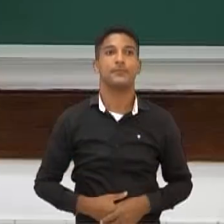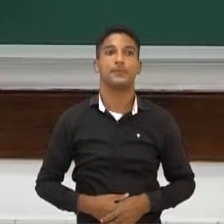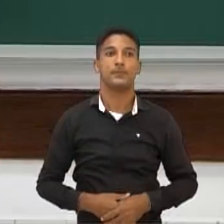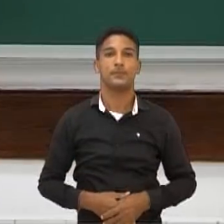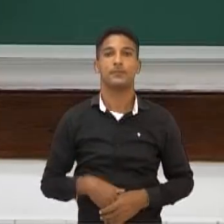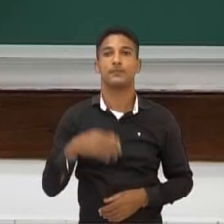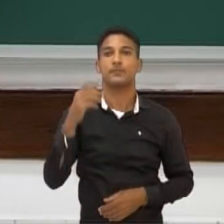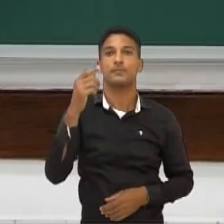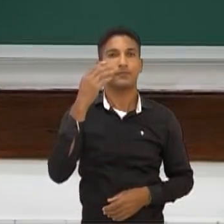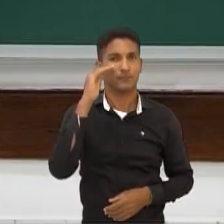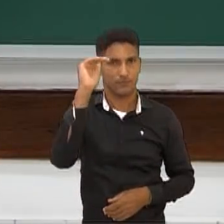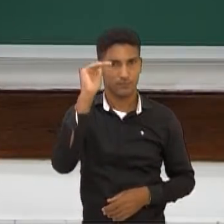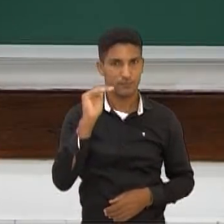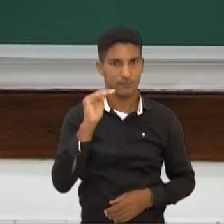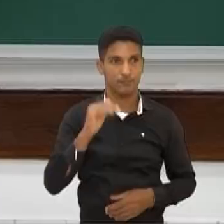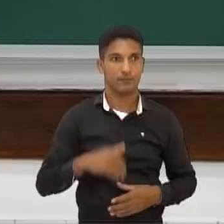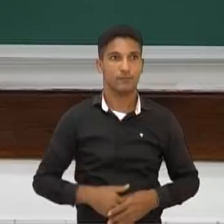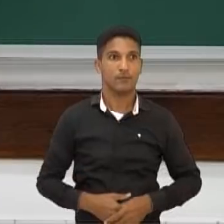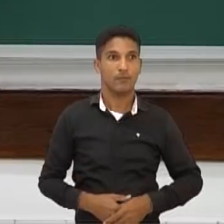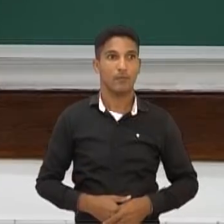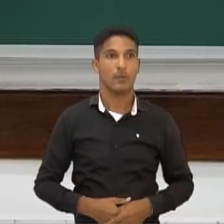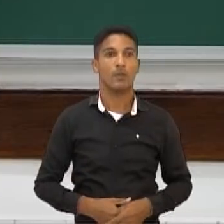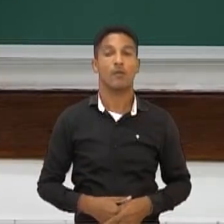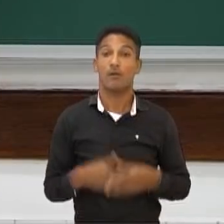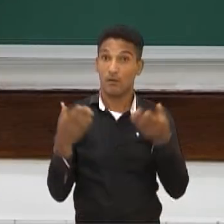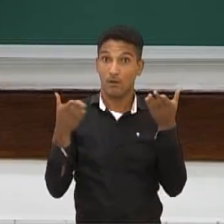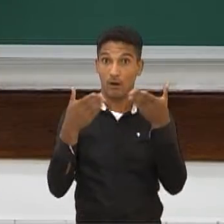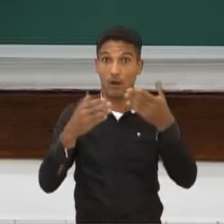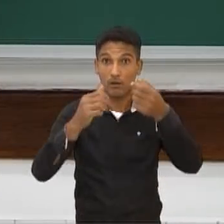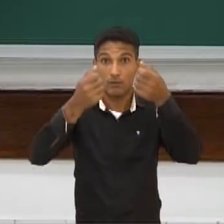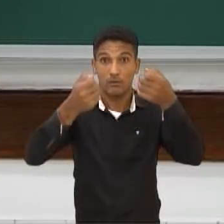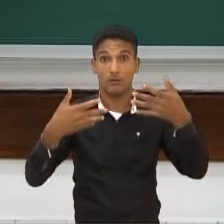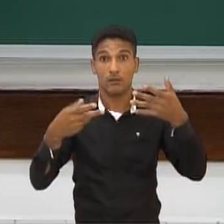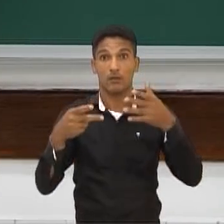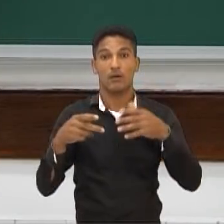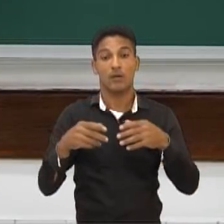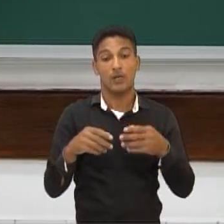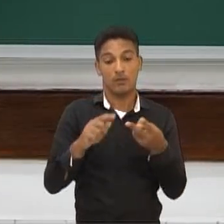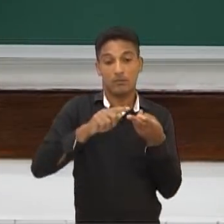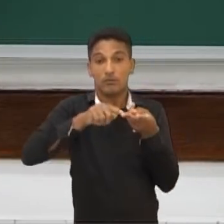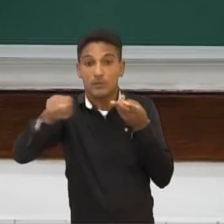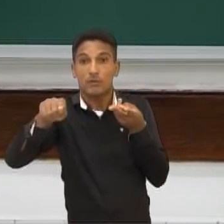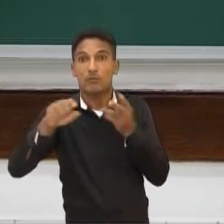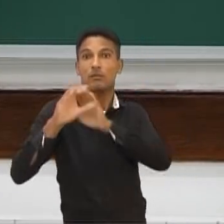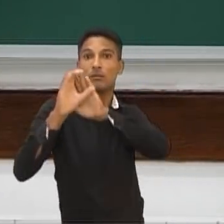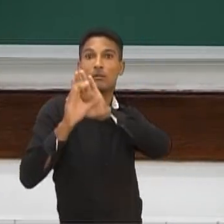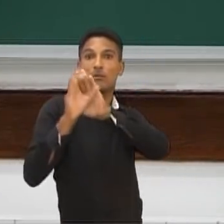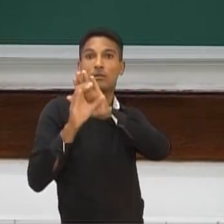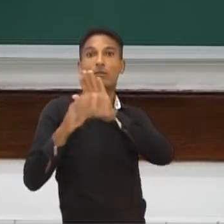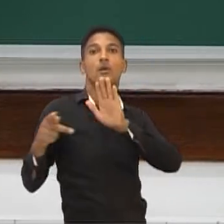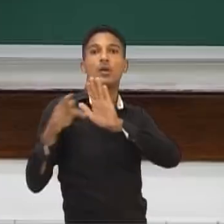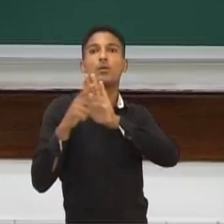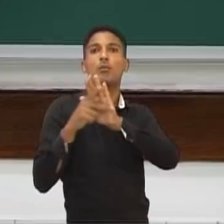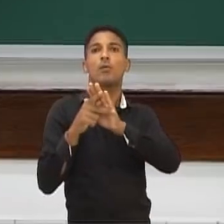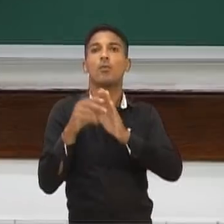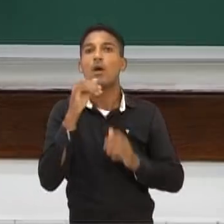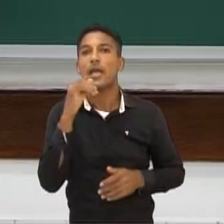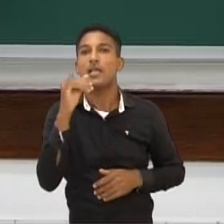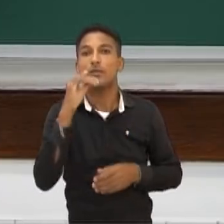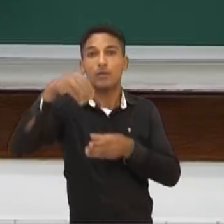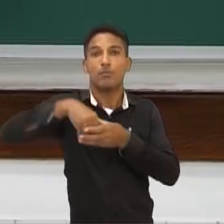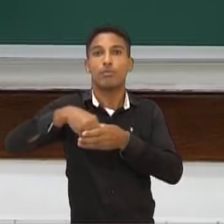Se você pegou essa ideia, eu posso, então, agora falar do segundo conceito, o conceito de energia